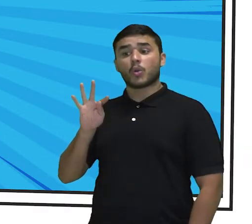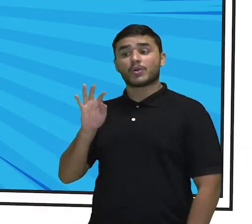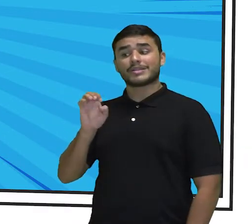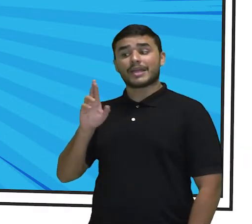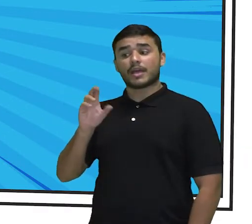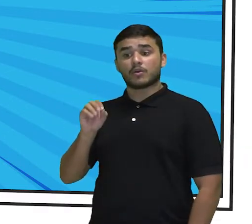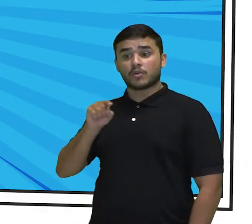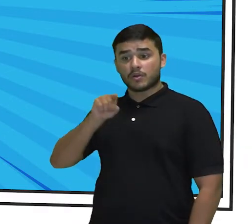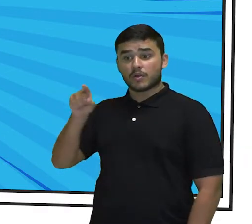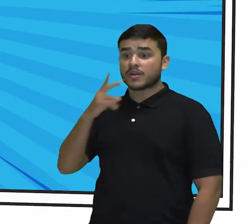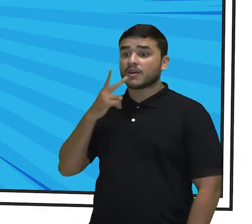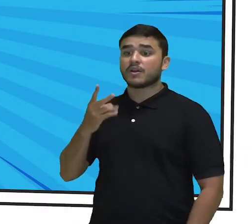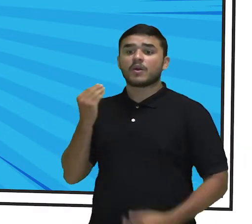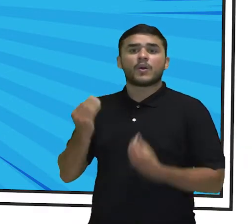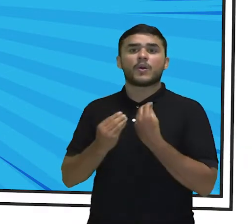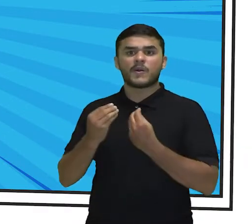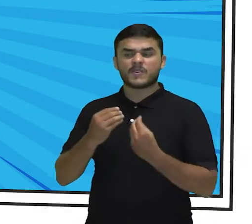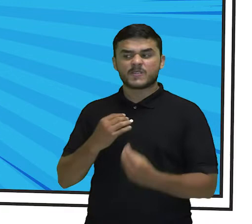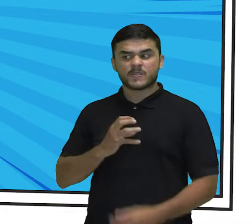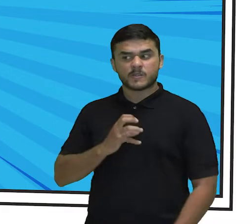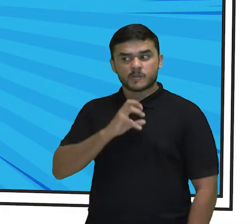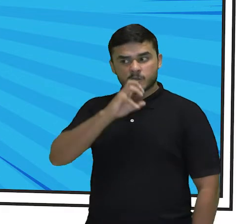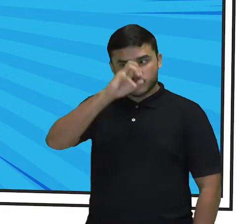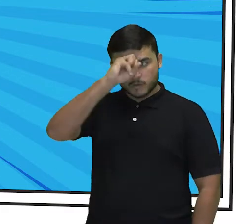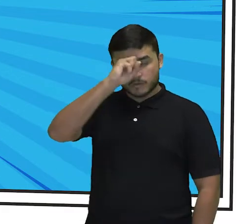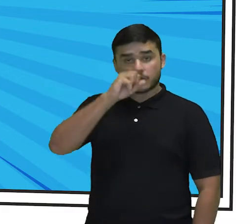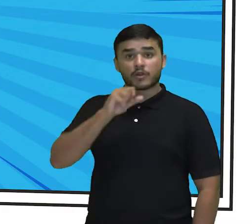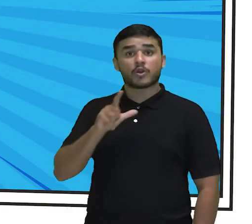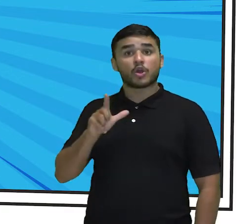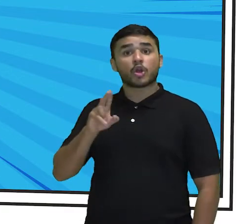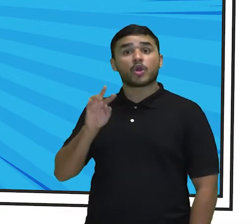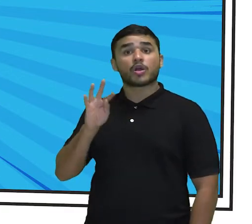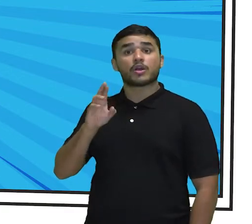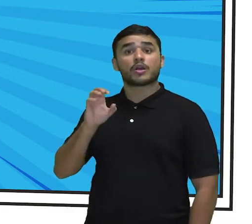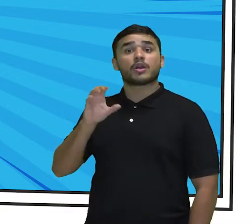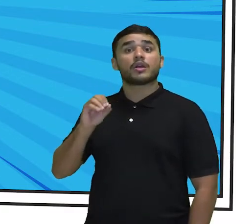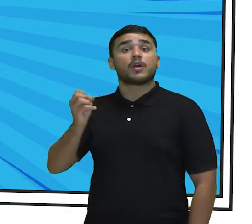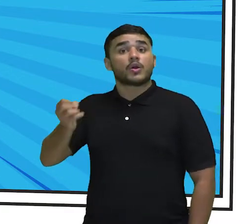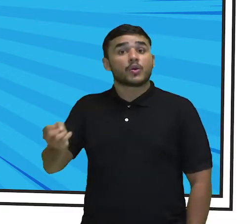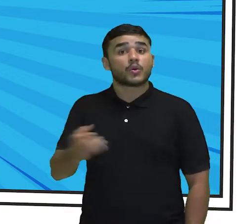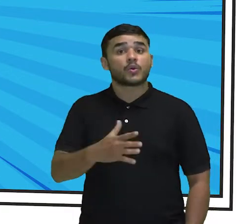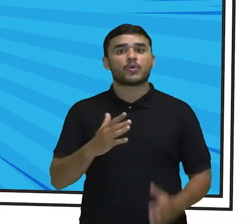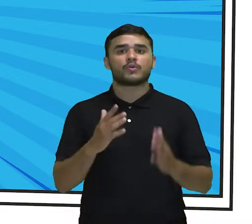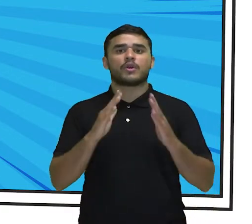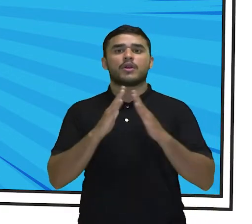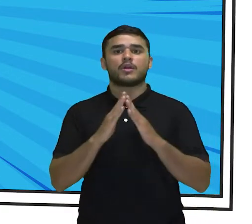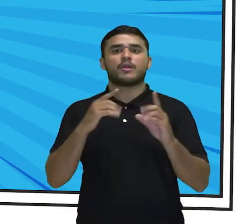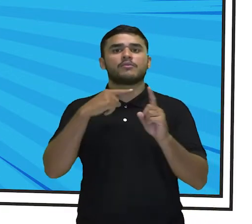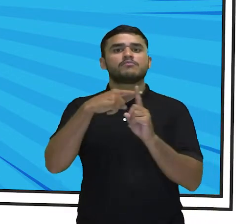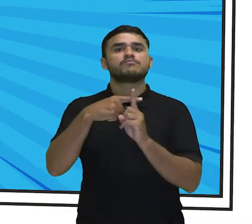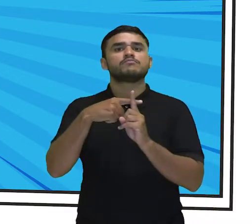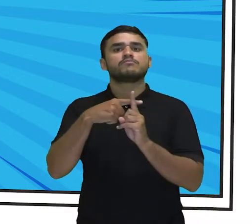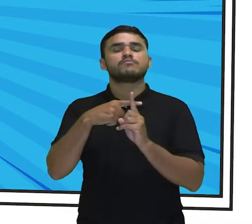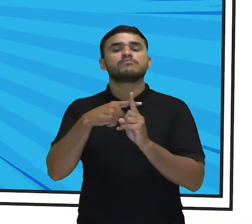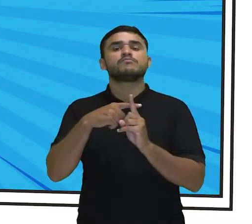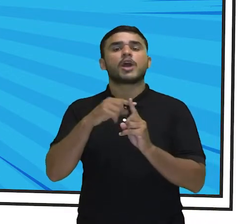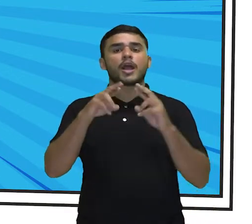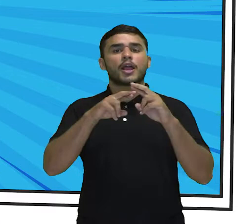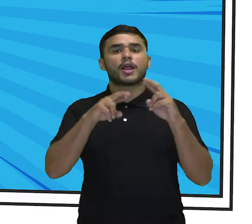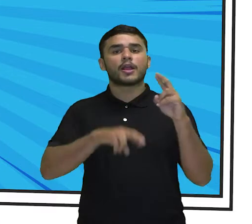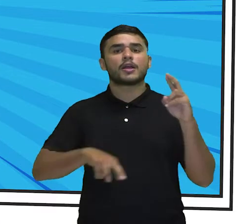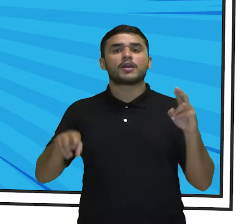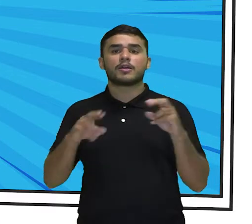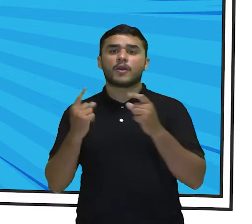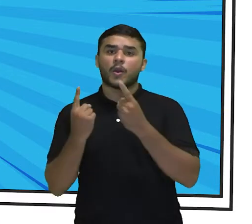uma vingança ao Papa. E resolve criar uma nova igreja. Uma igreja que protestava